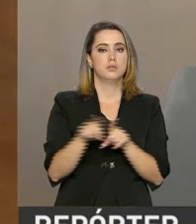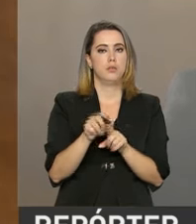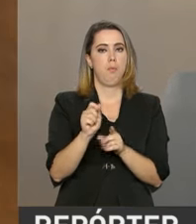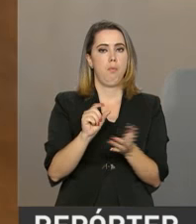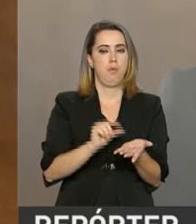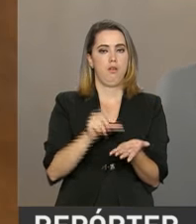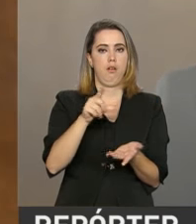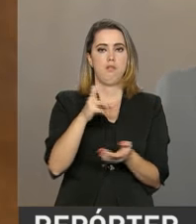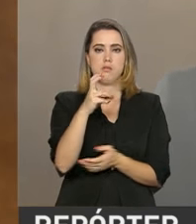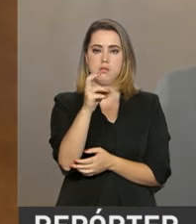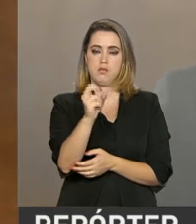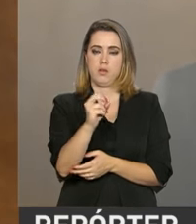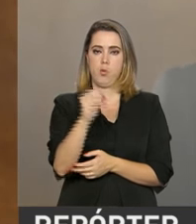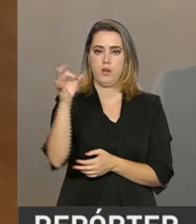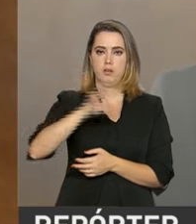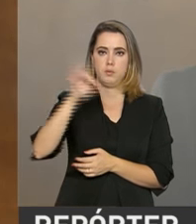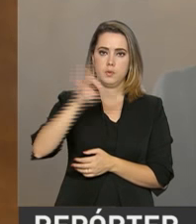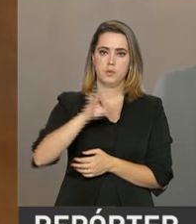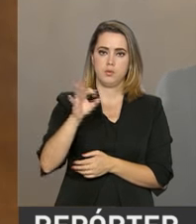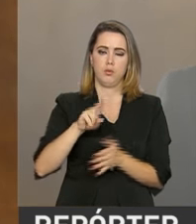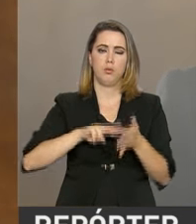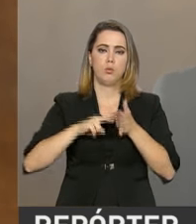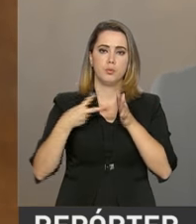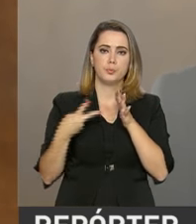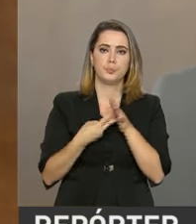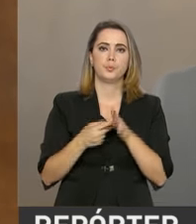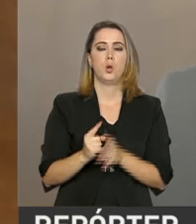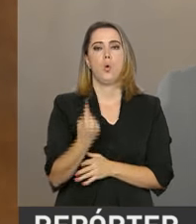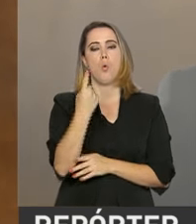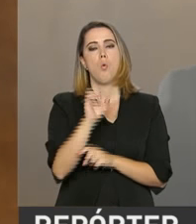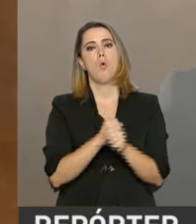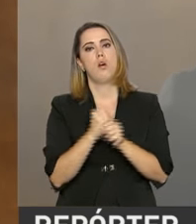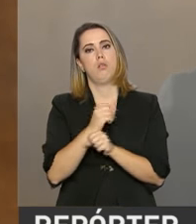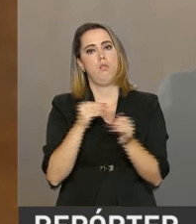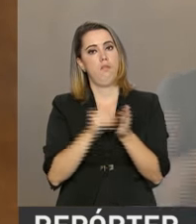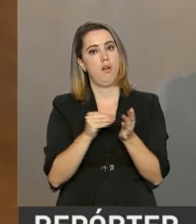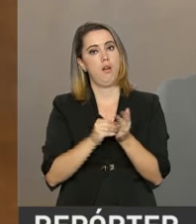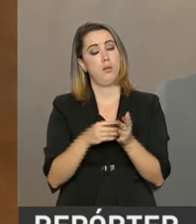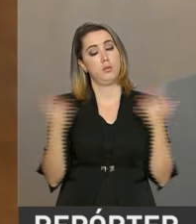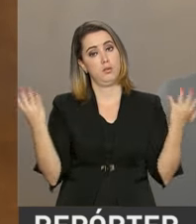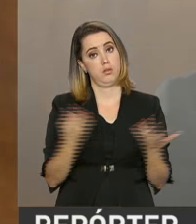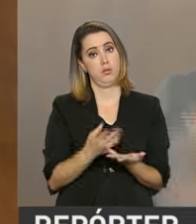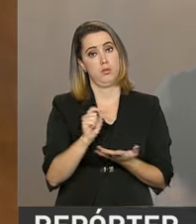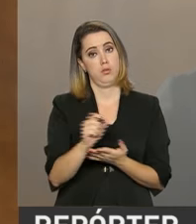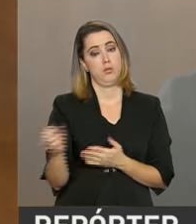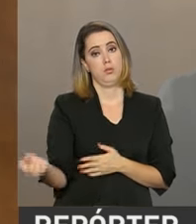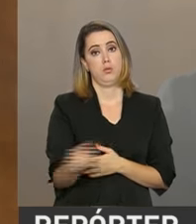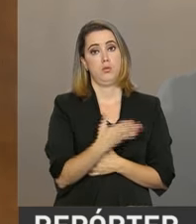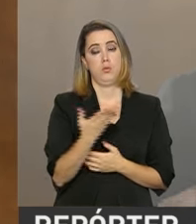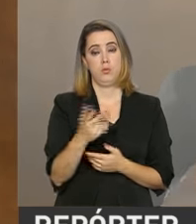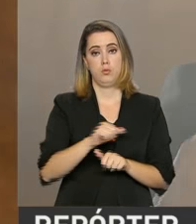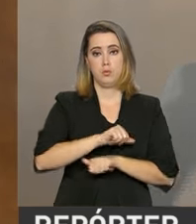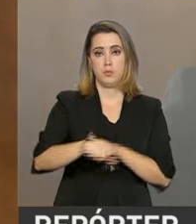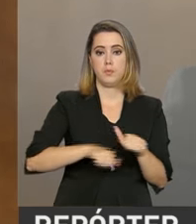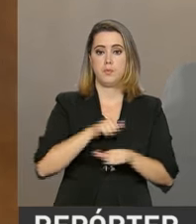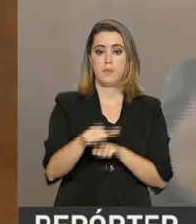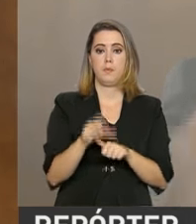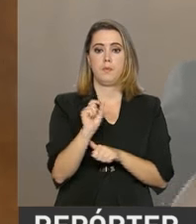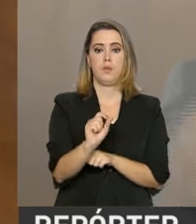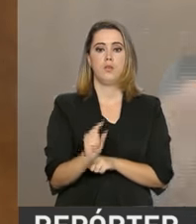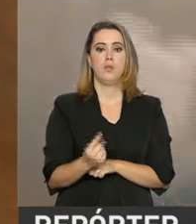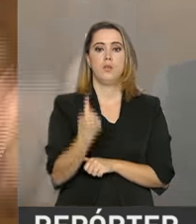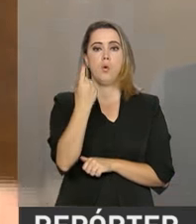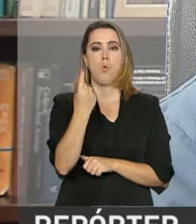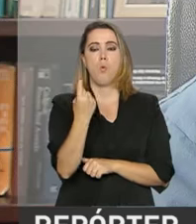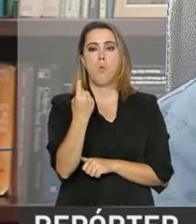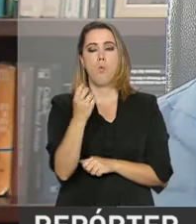para se aposentar. Ou seja, se a pessoa se aposentaria em um ano nas regras atuais, com a reforma da Previdência, na sua regra de transição, ela terá que se aposentar